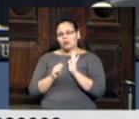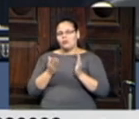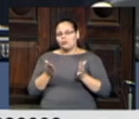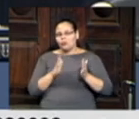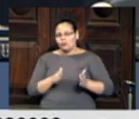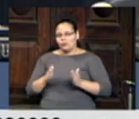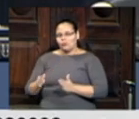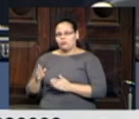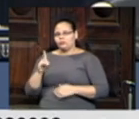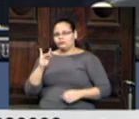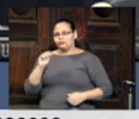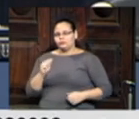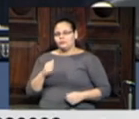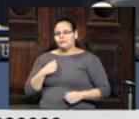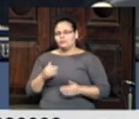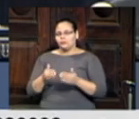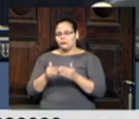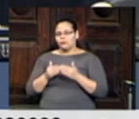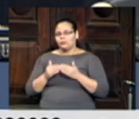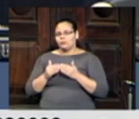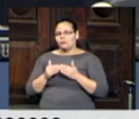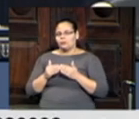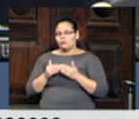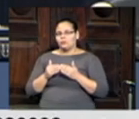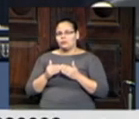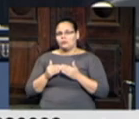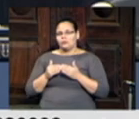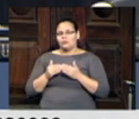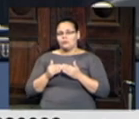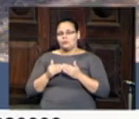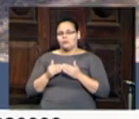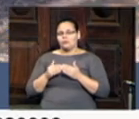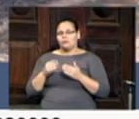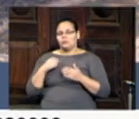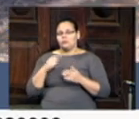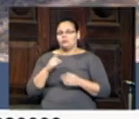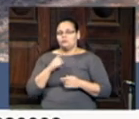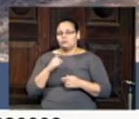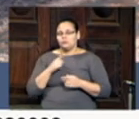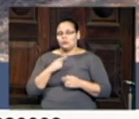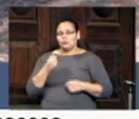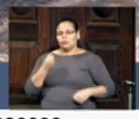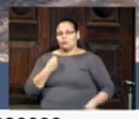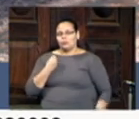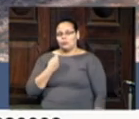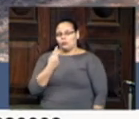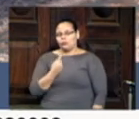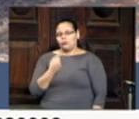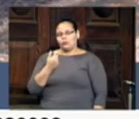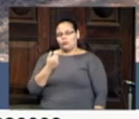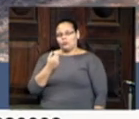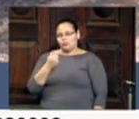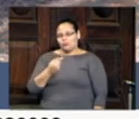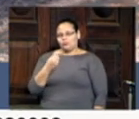Zito. por gentileza, tem uma indicação legislativa número